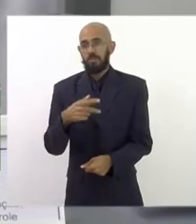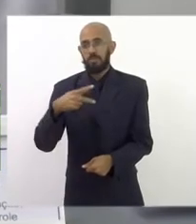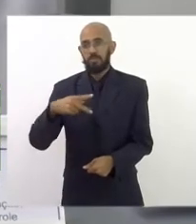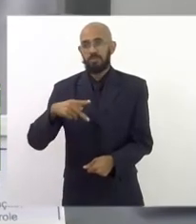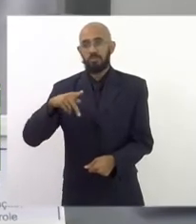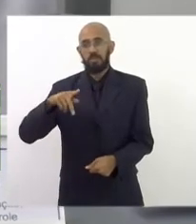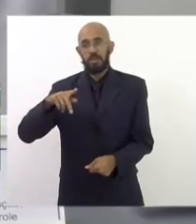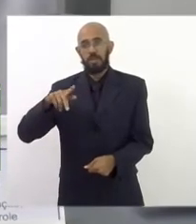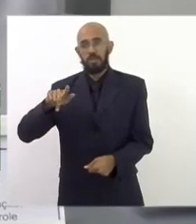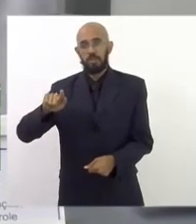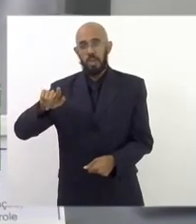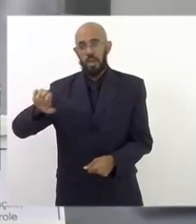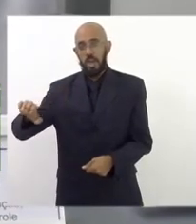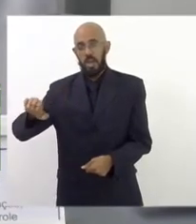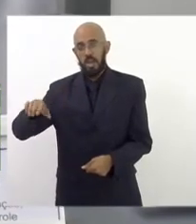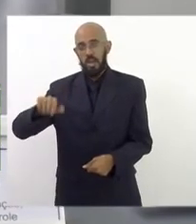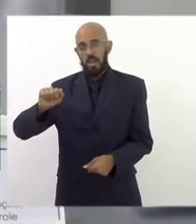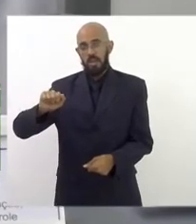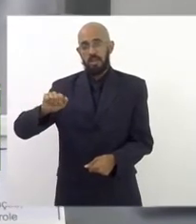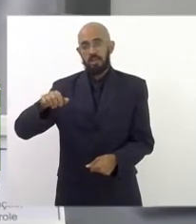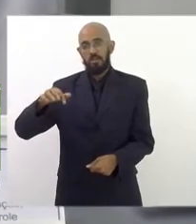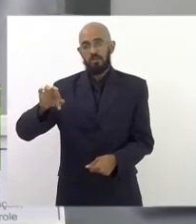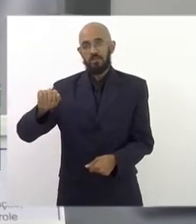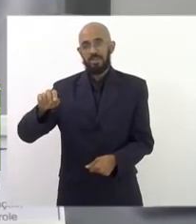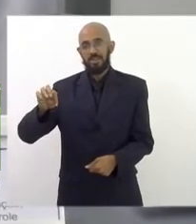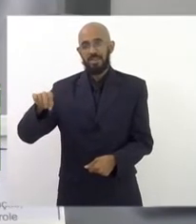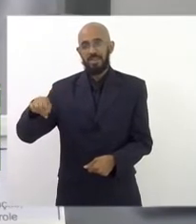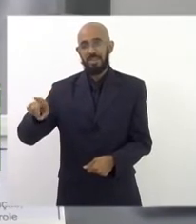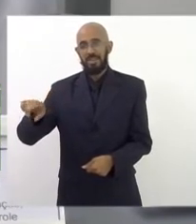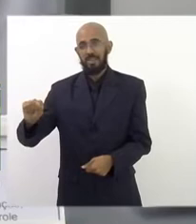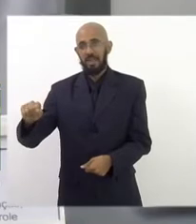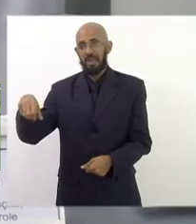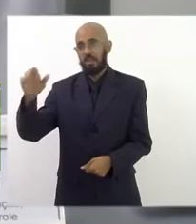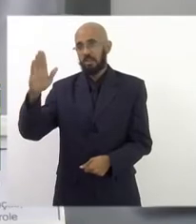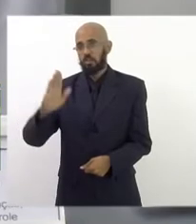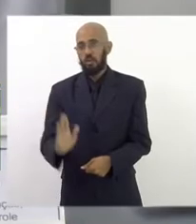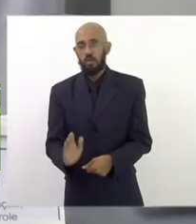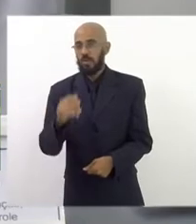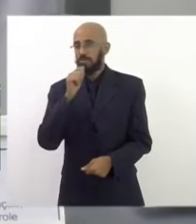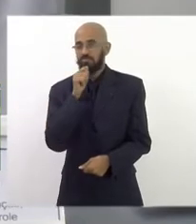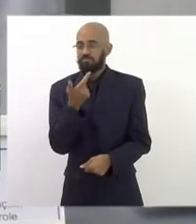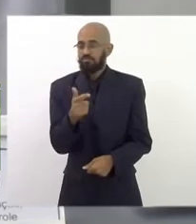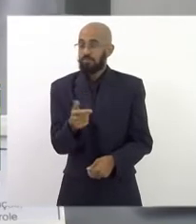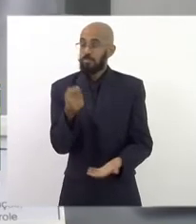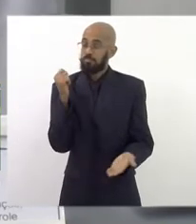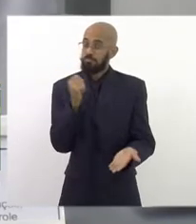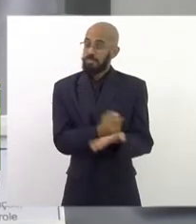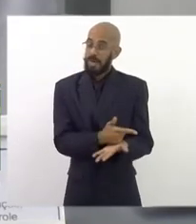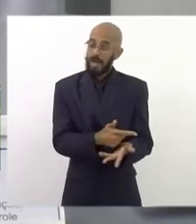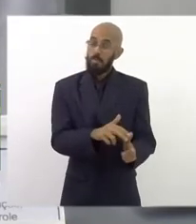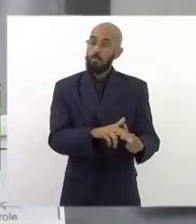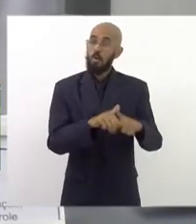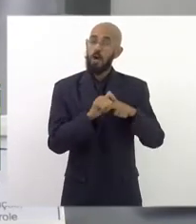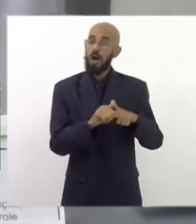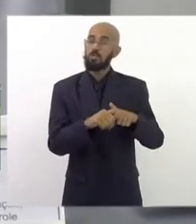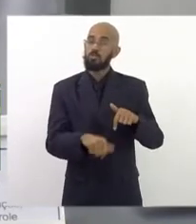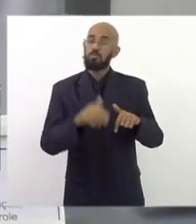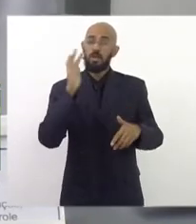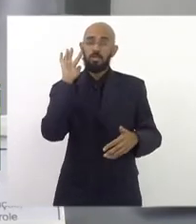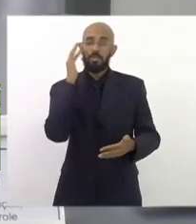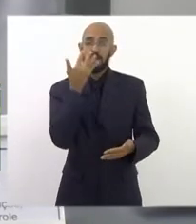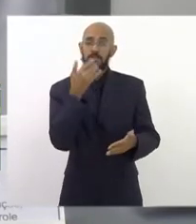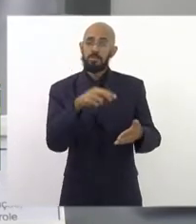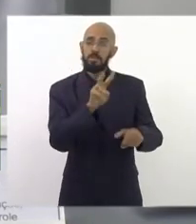Fazenda Nacional. Nós estamos sem pagar a dívida por medida liminar